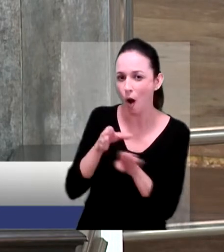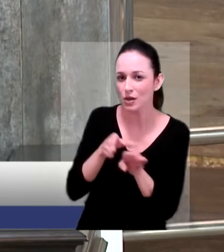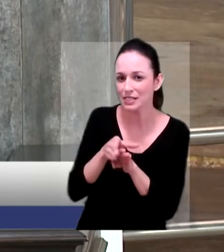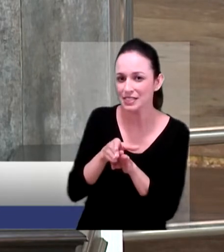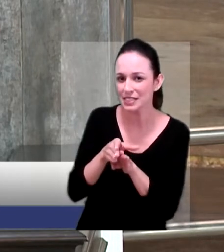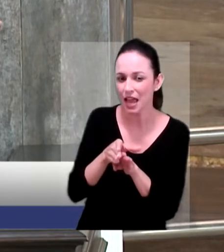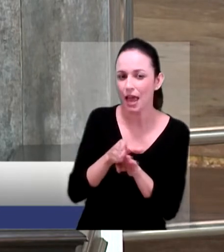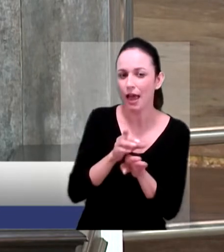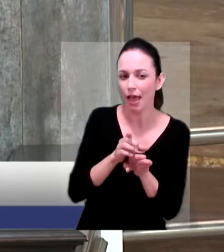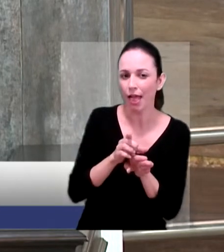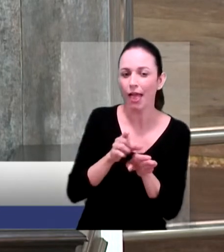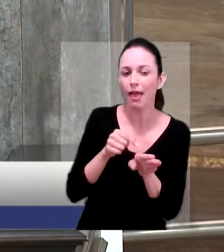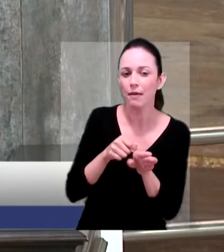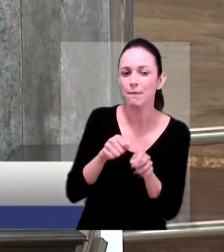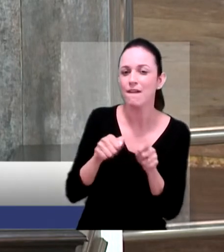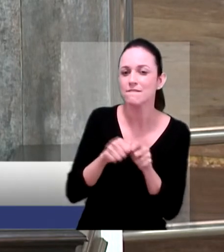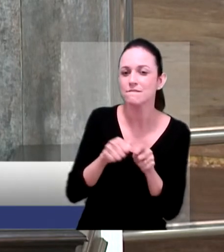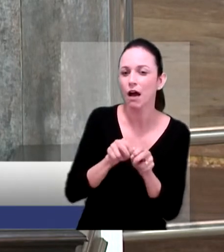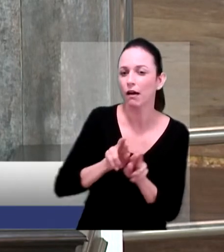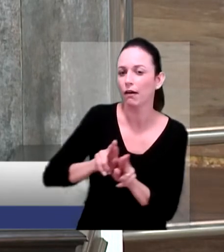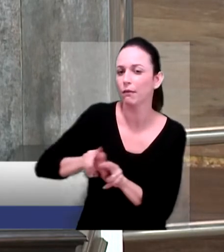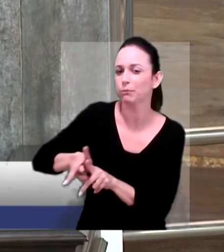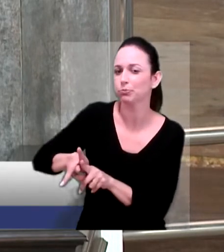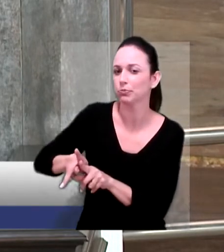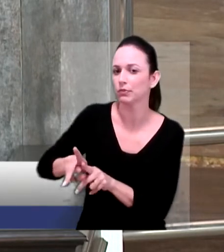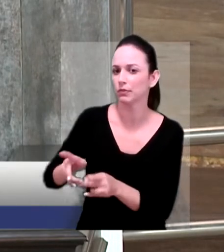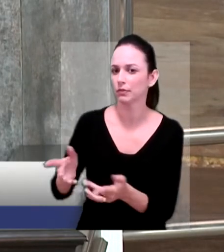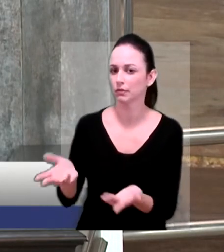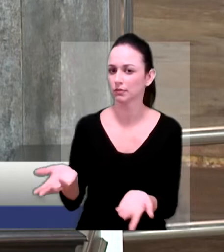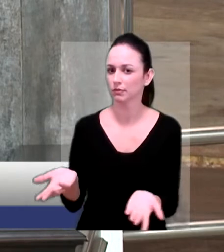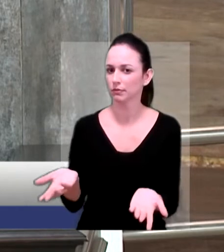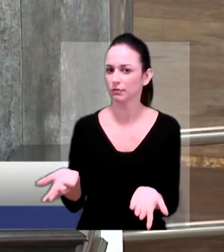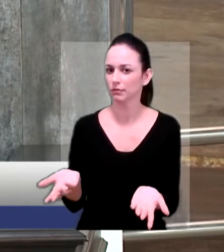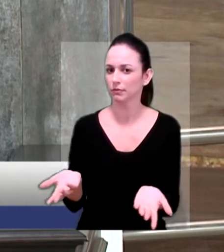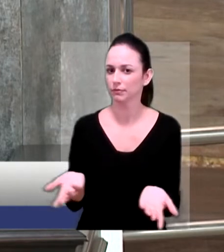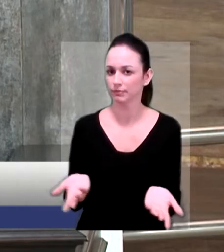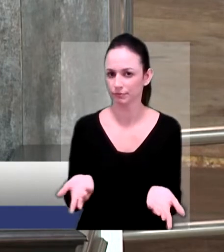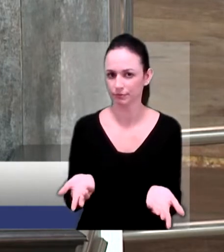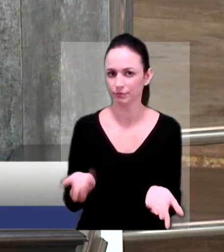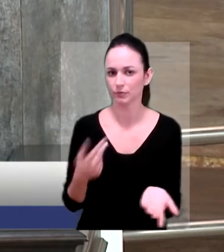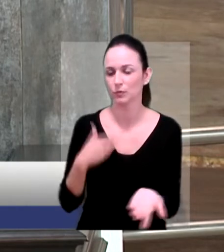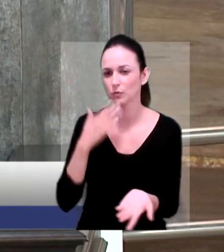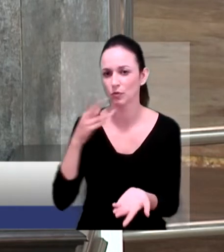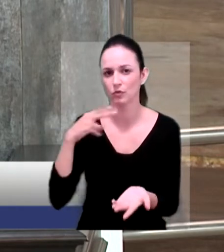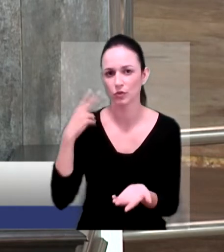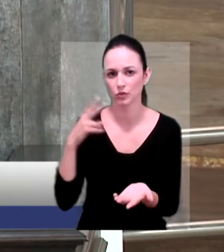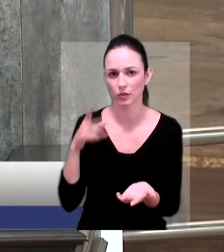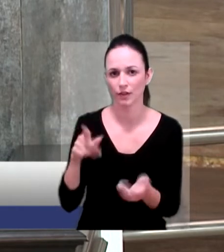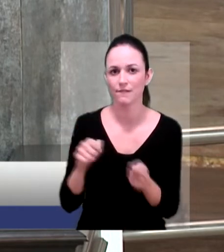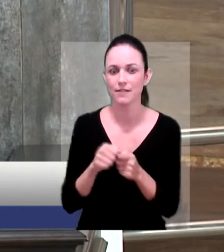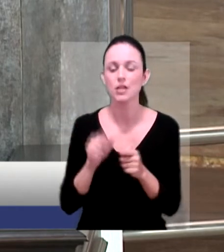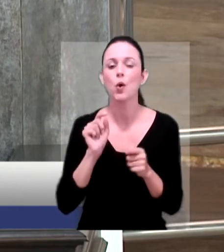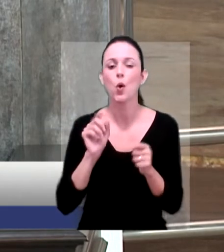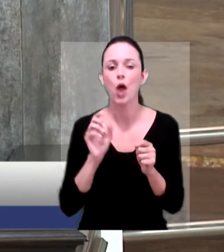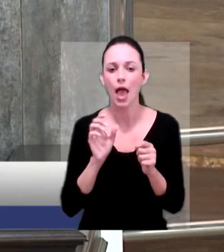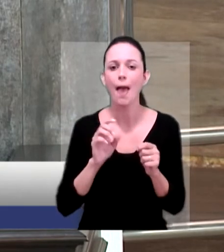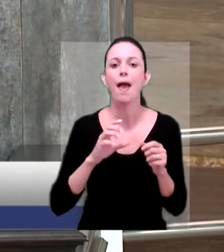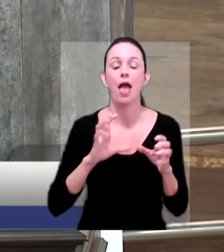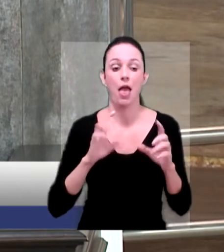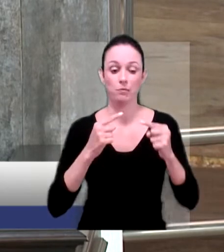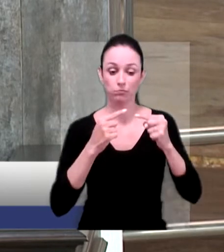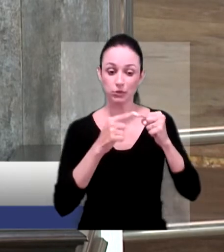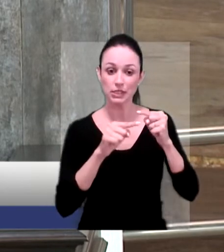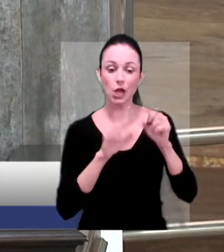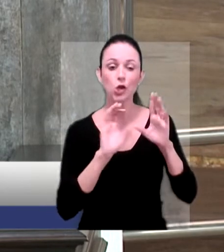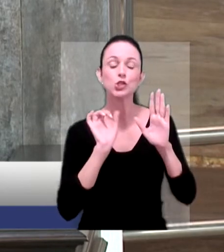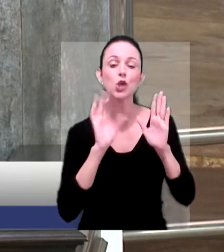eu, subindo naquela tribuna, pedi para que os vereadores que estavam sumindo fossem oposição partidária, e não oposição